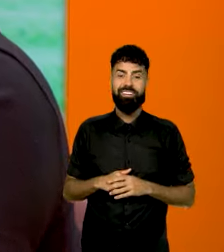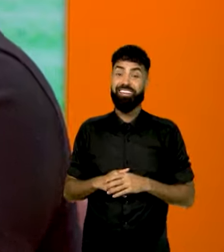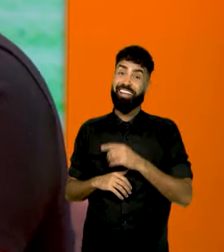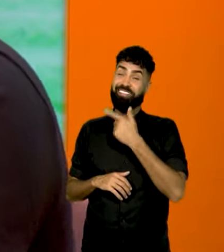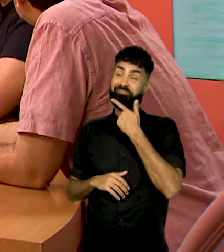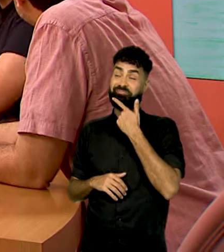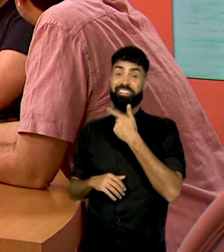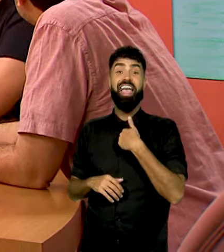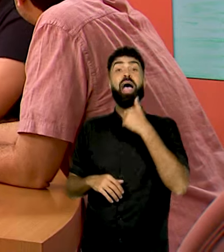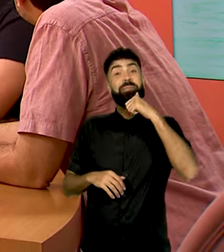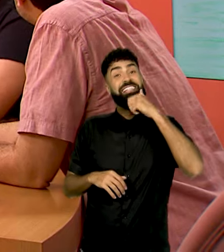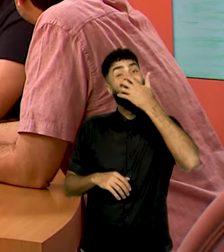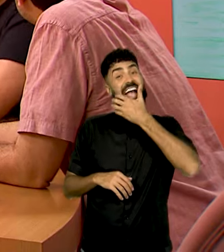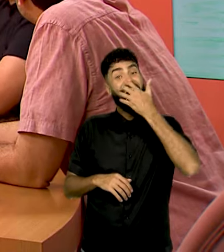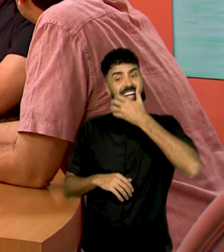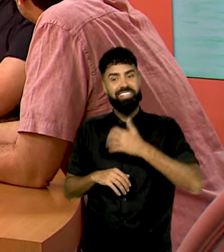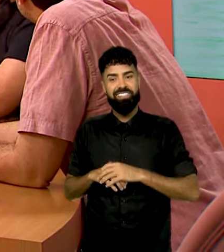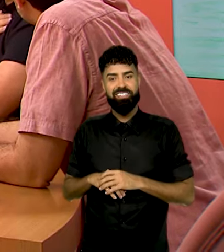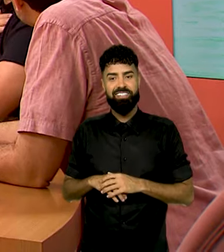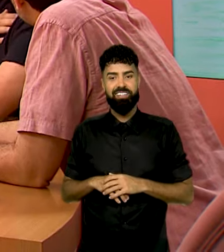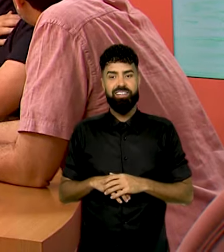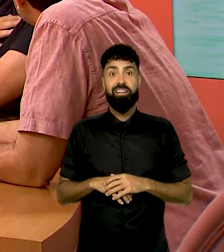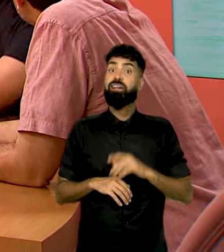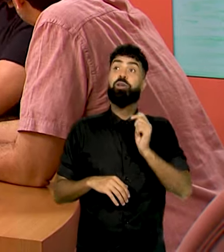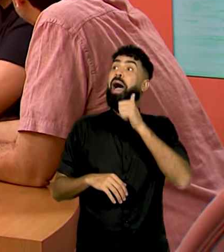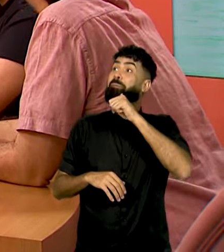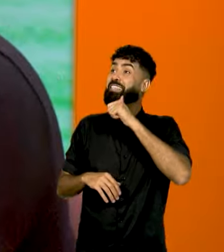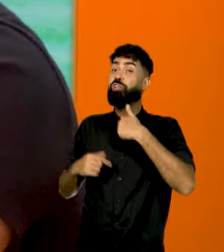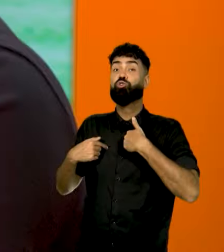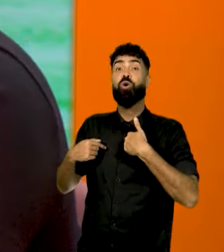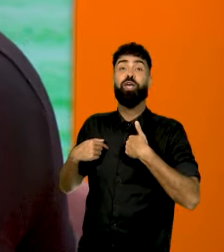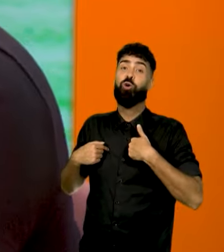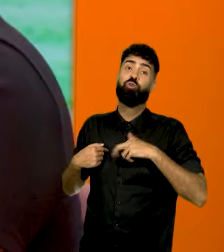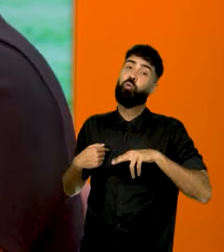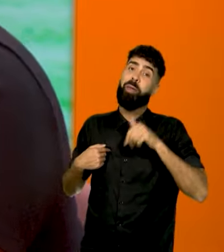Ah, ela é a menina que canta. Ah. A menina sou eu.